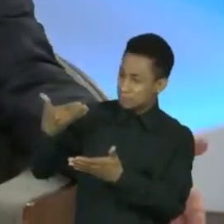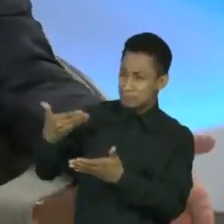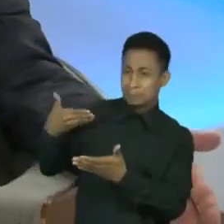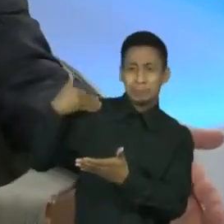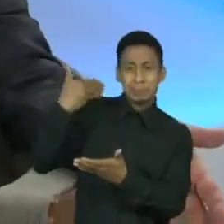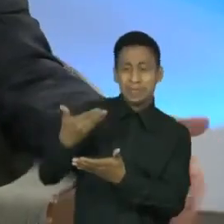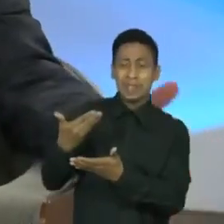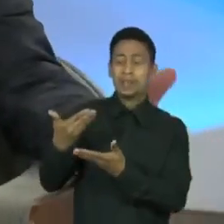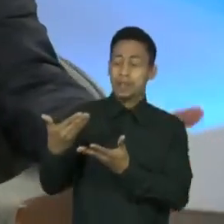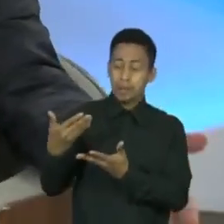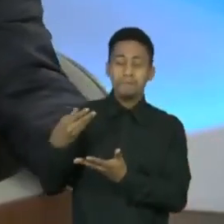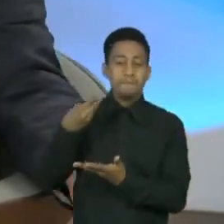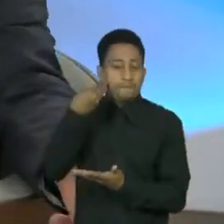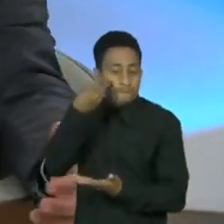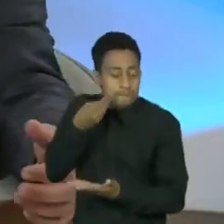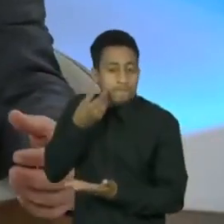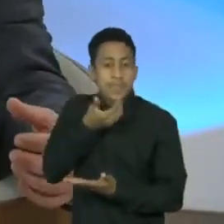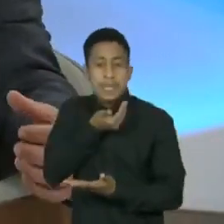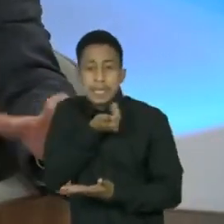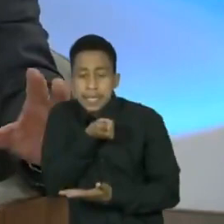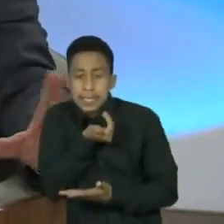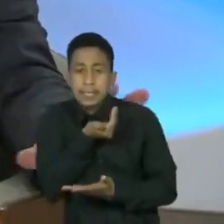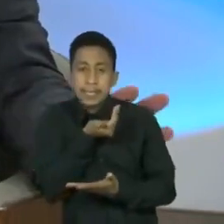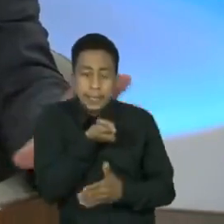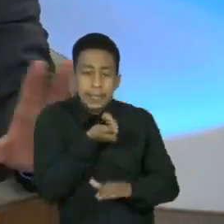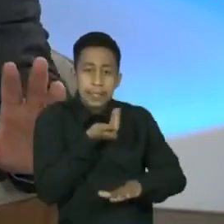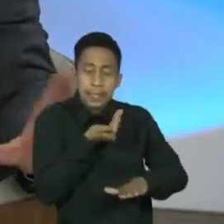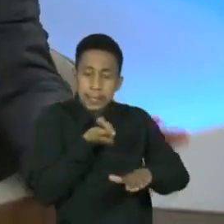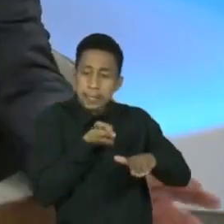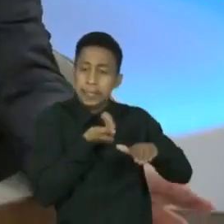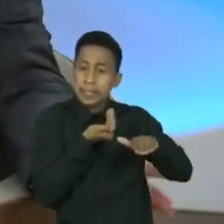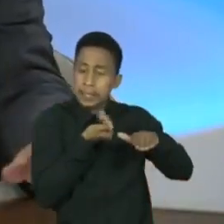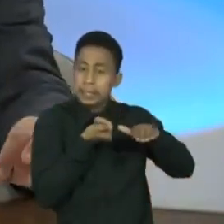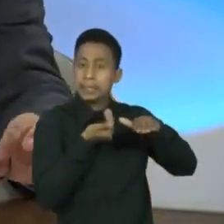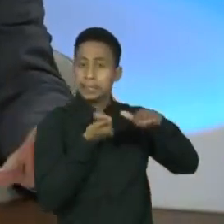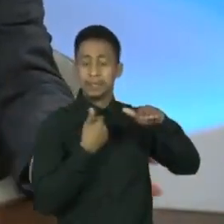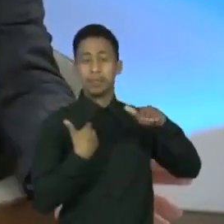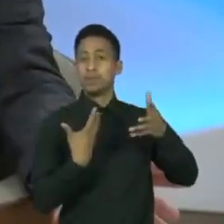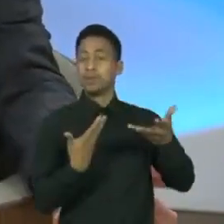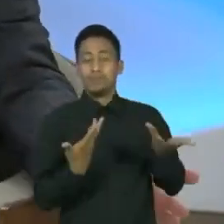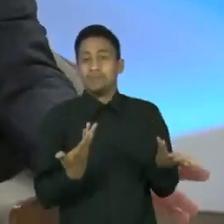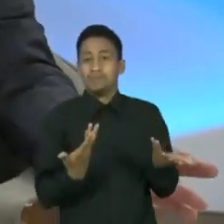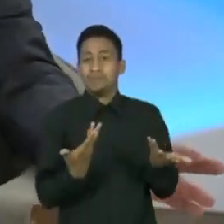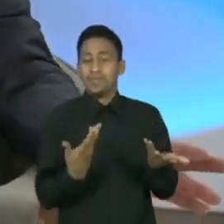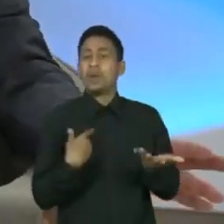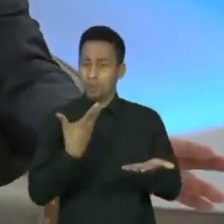própria experiência de vida, e eu não queria, por nada,